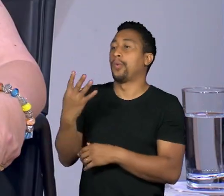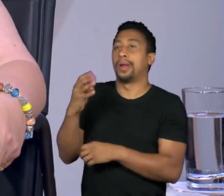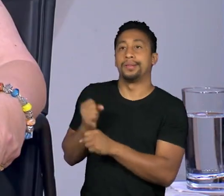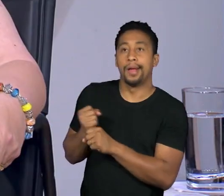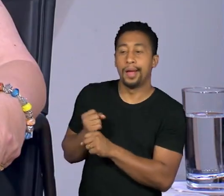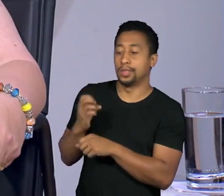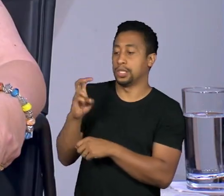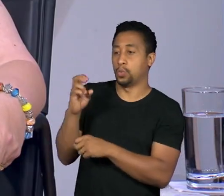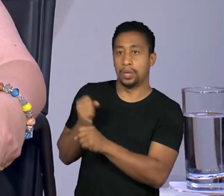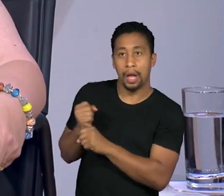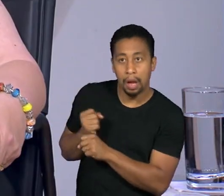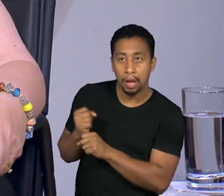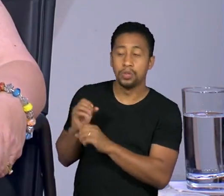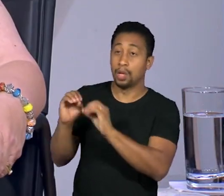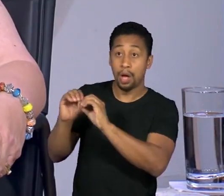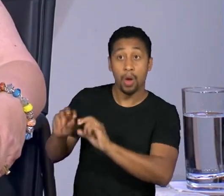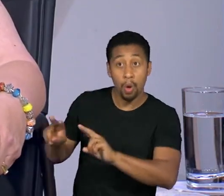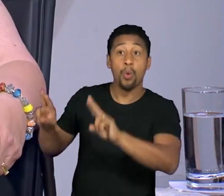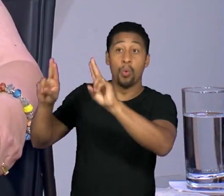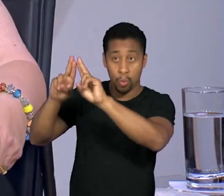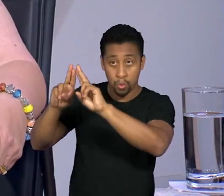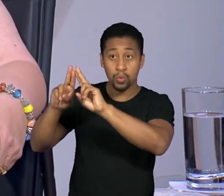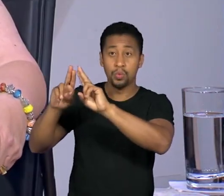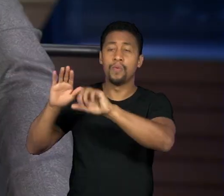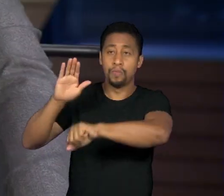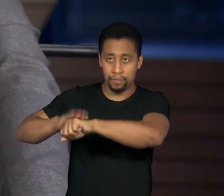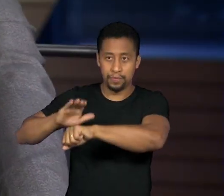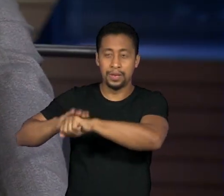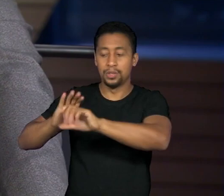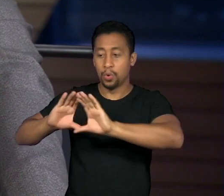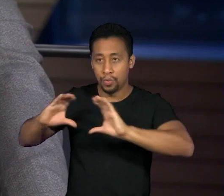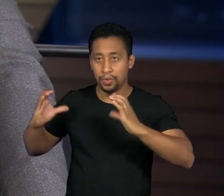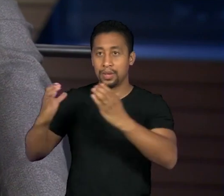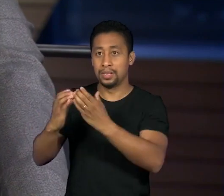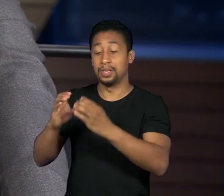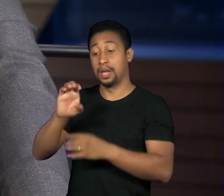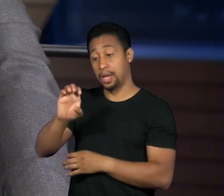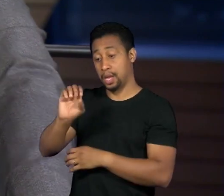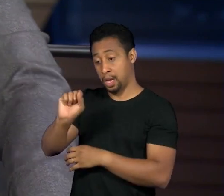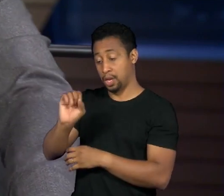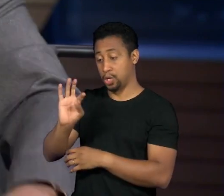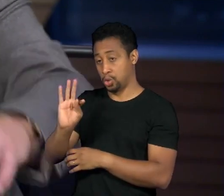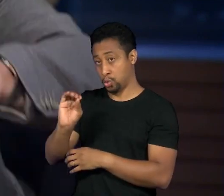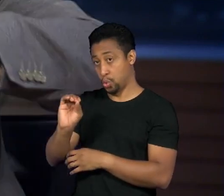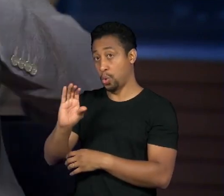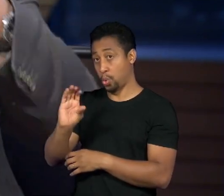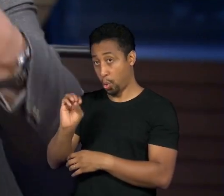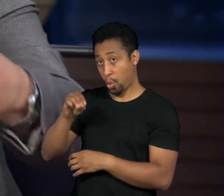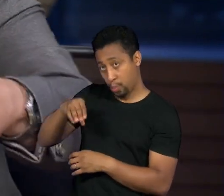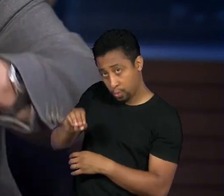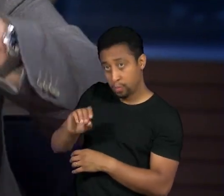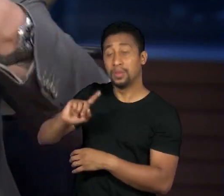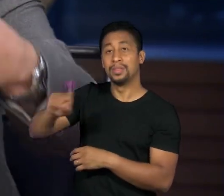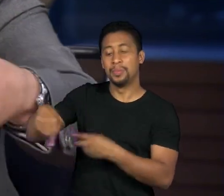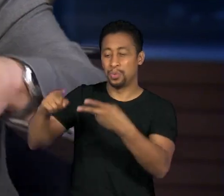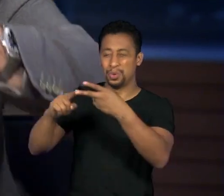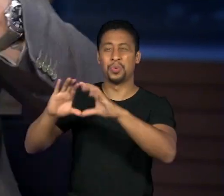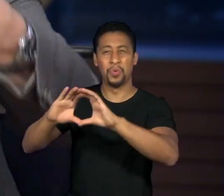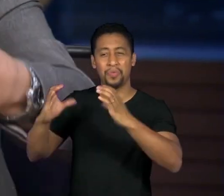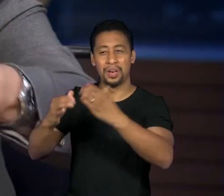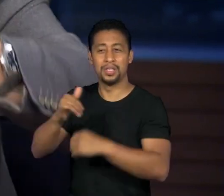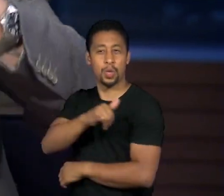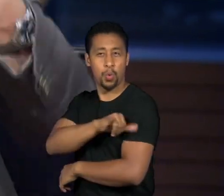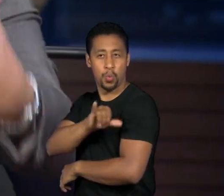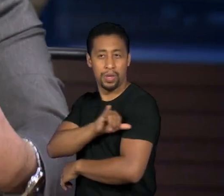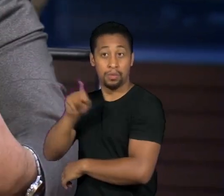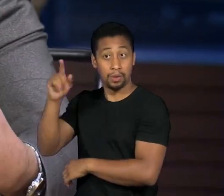comemoramos no ano passado, 50 anos da Conferência de Estocolmo, 30 anos da Conferência do Rio. Não adianta nada você ter essas conferências, esses discursos, essas